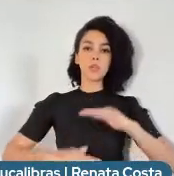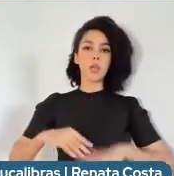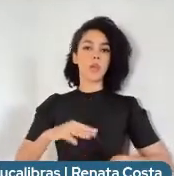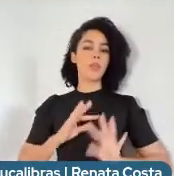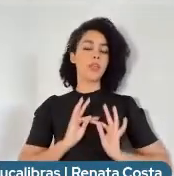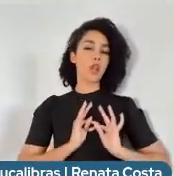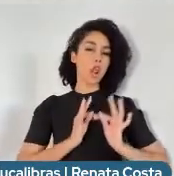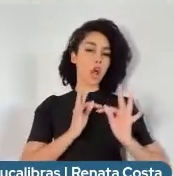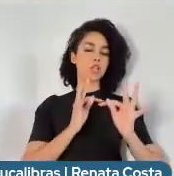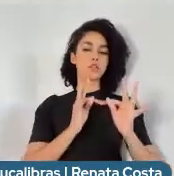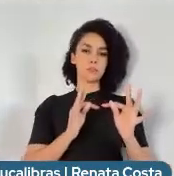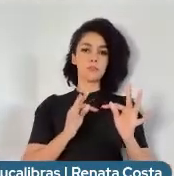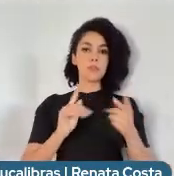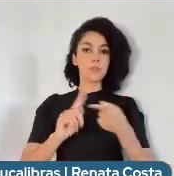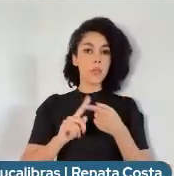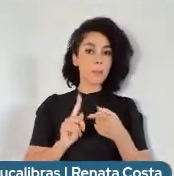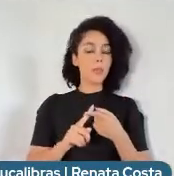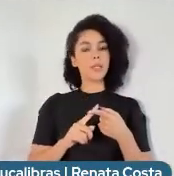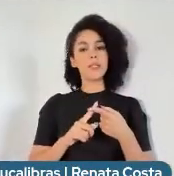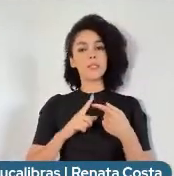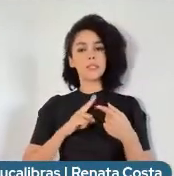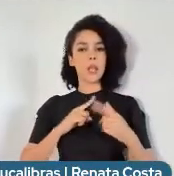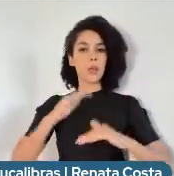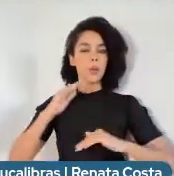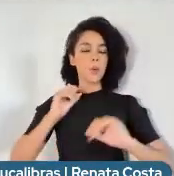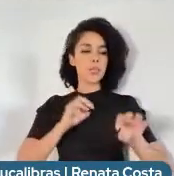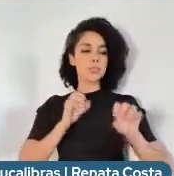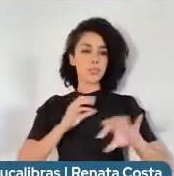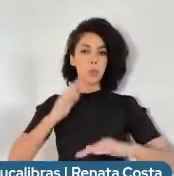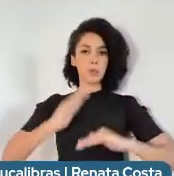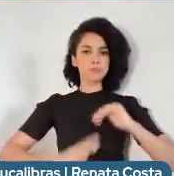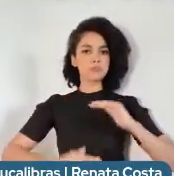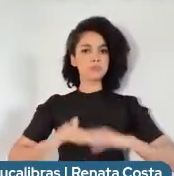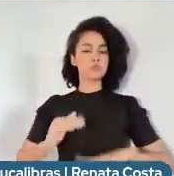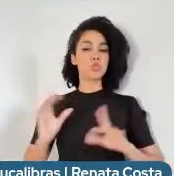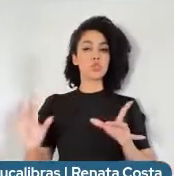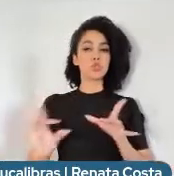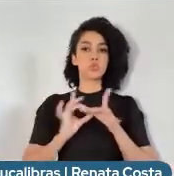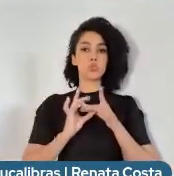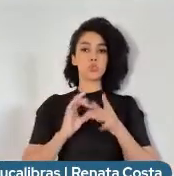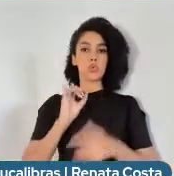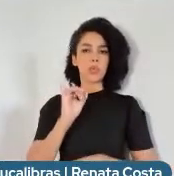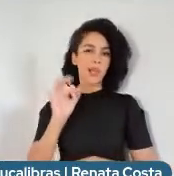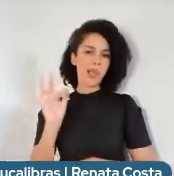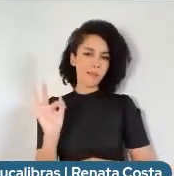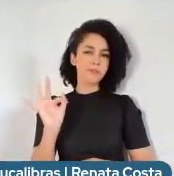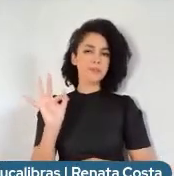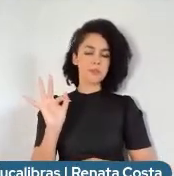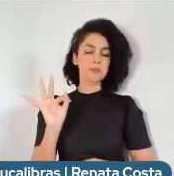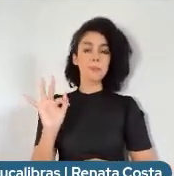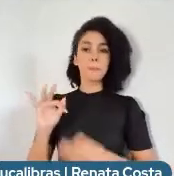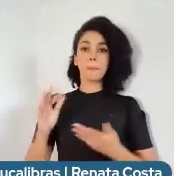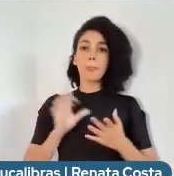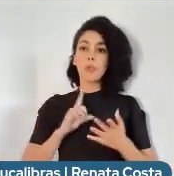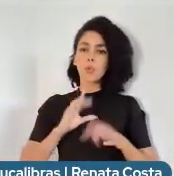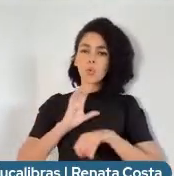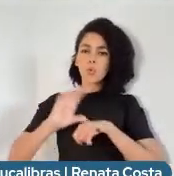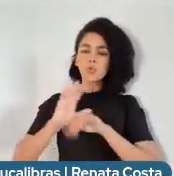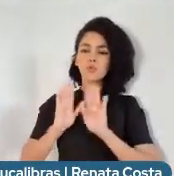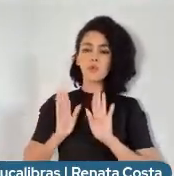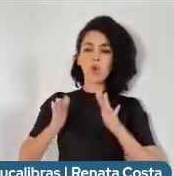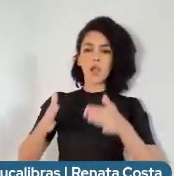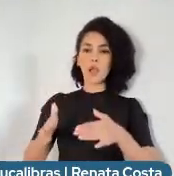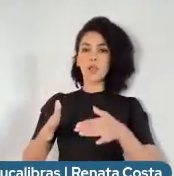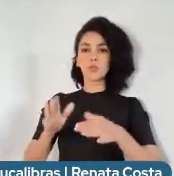a questão do ensino profissionalizante aliado aos nossos institutos federais, com cursos direcionados ao que o setor